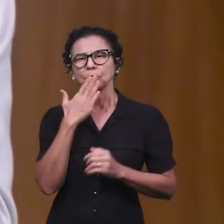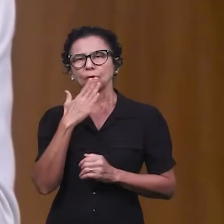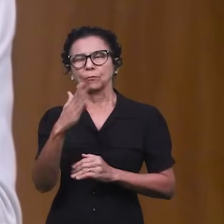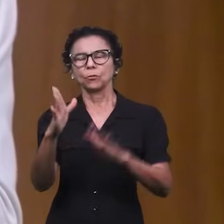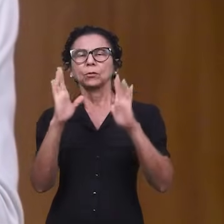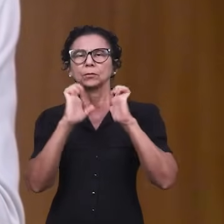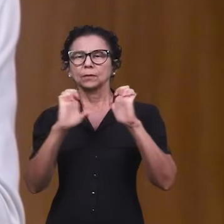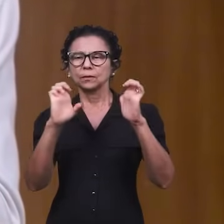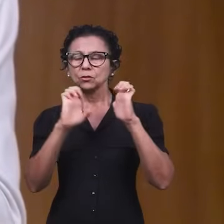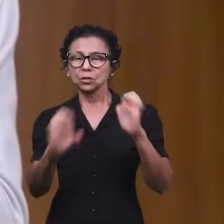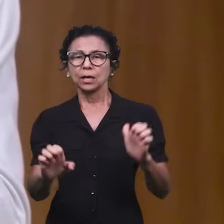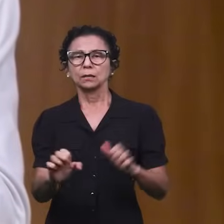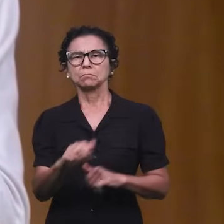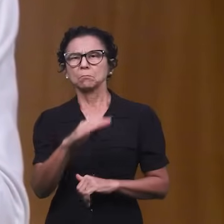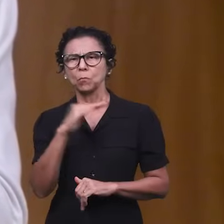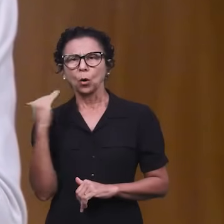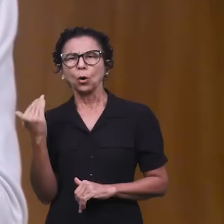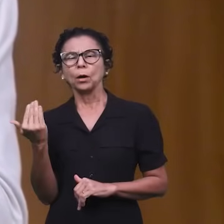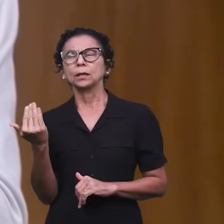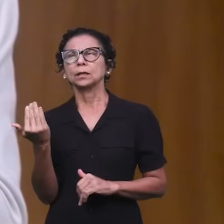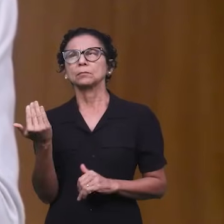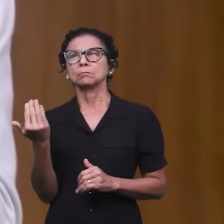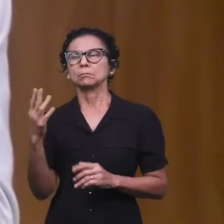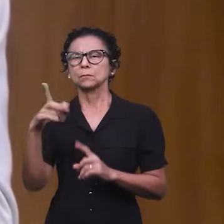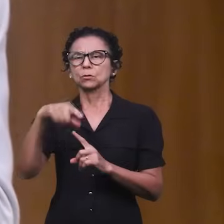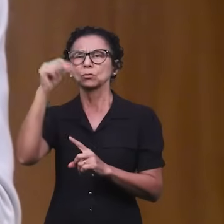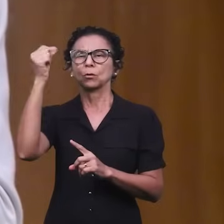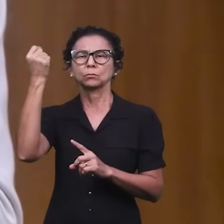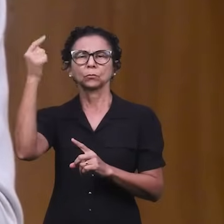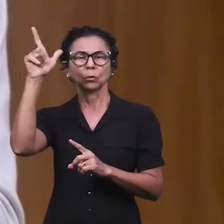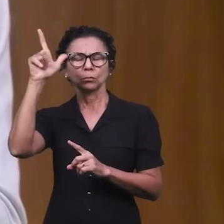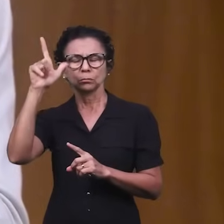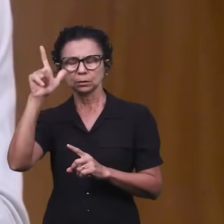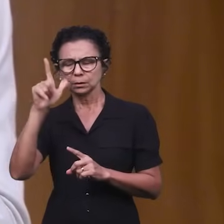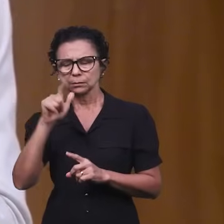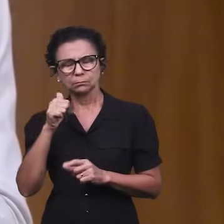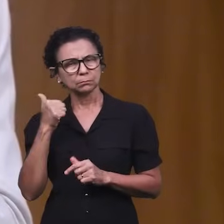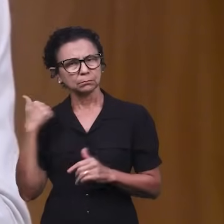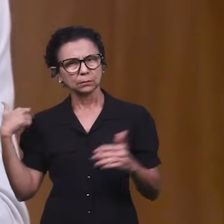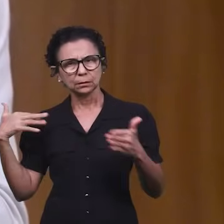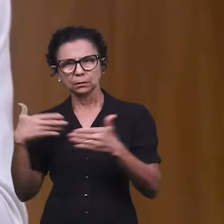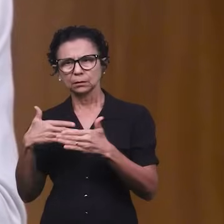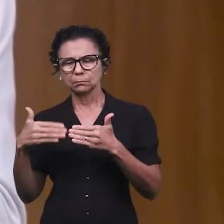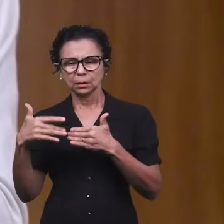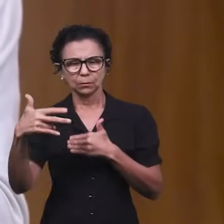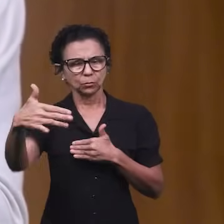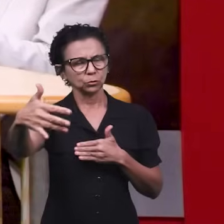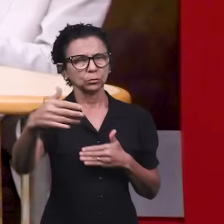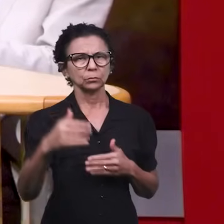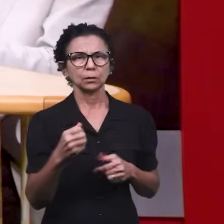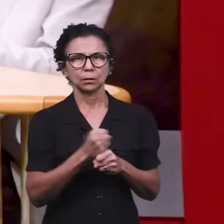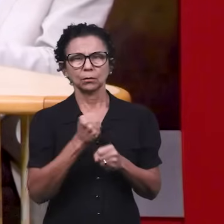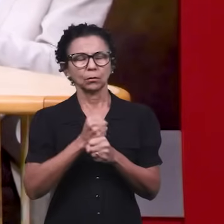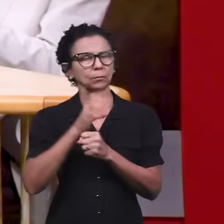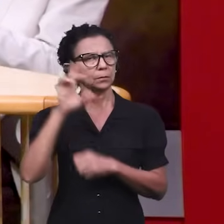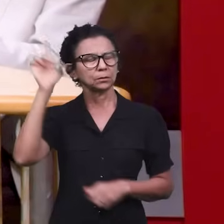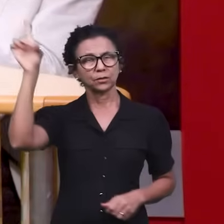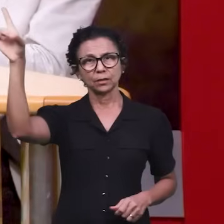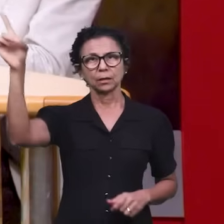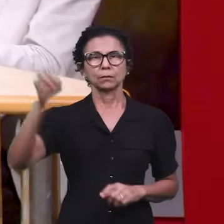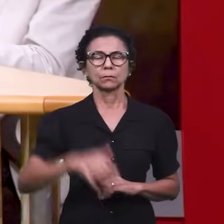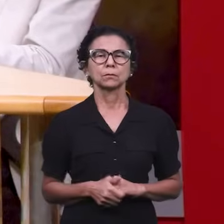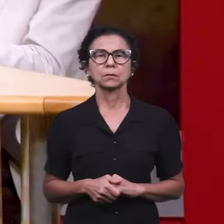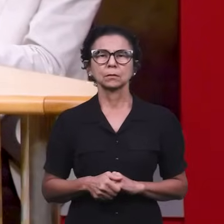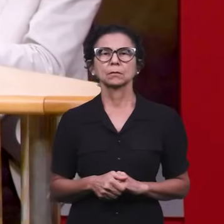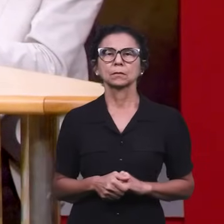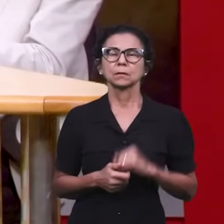muita consciência disso. O grande valor é a mensagem. Não se apegue aos mensageiros, Perfeito. mas se apegue às mensagens